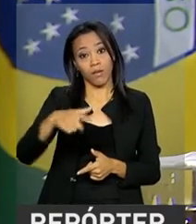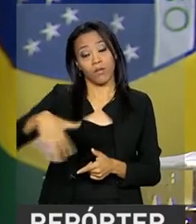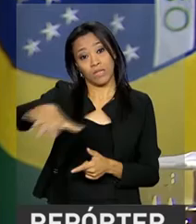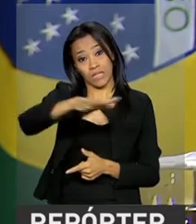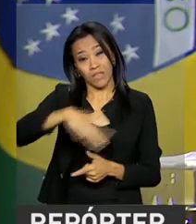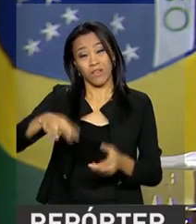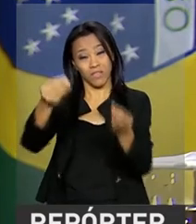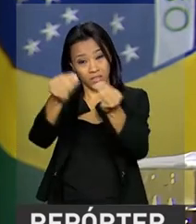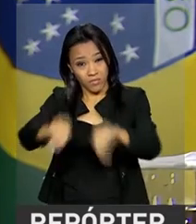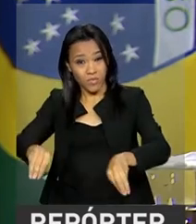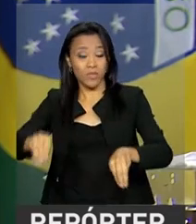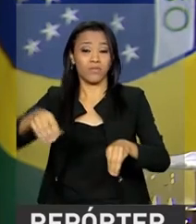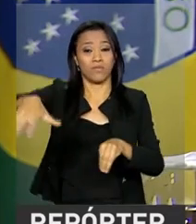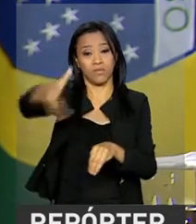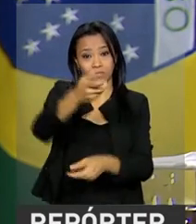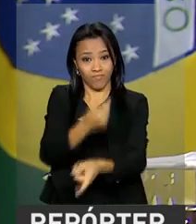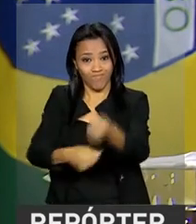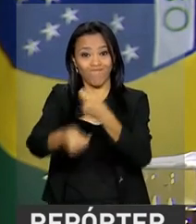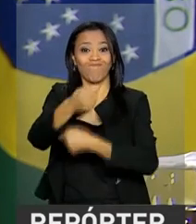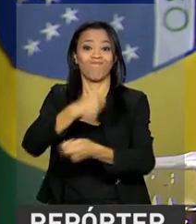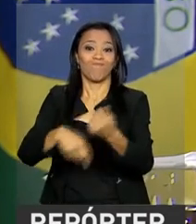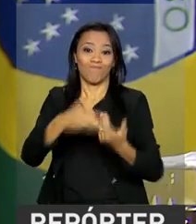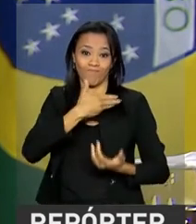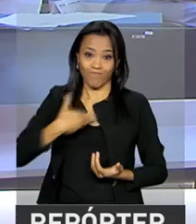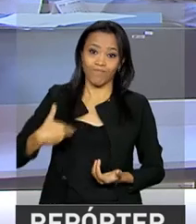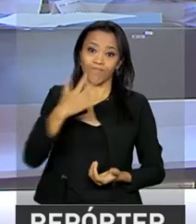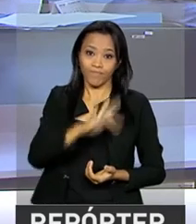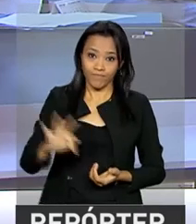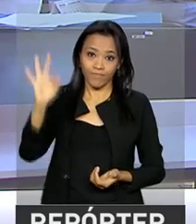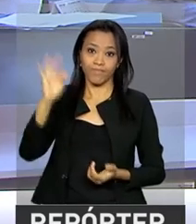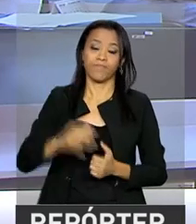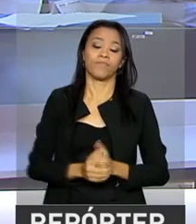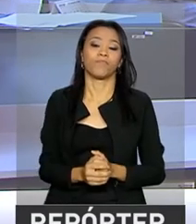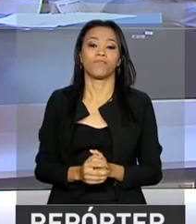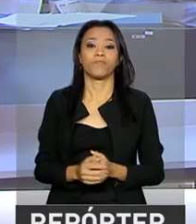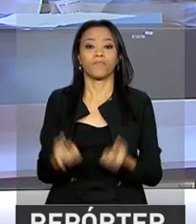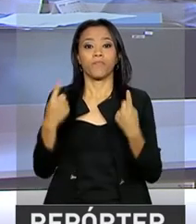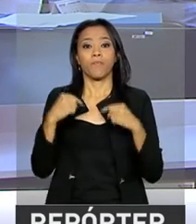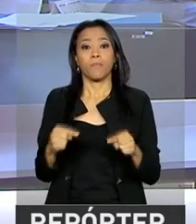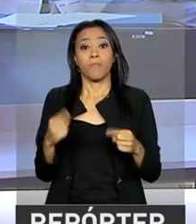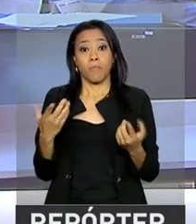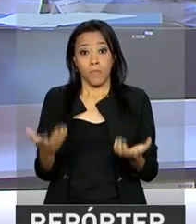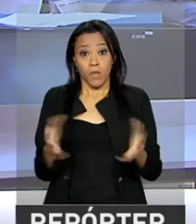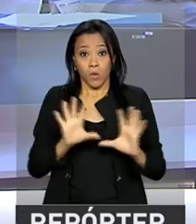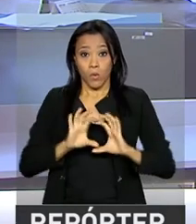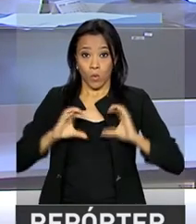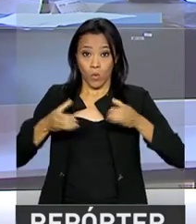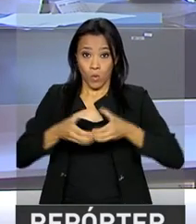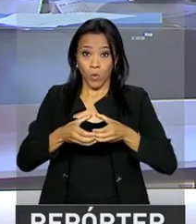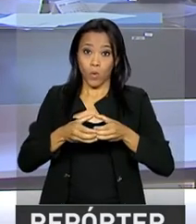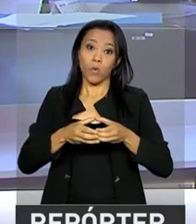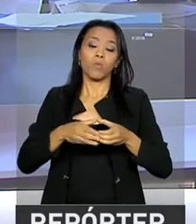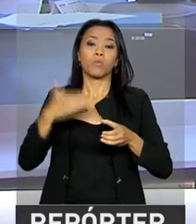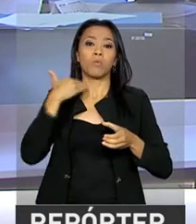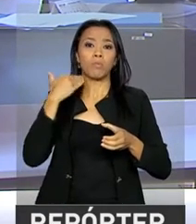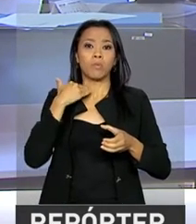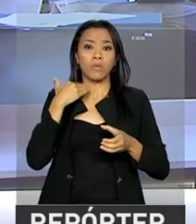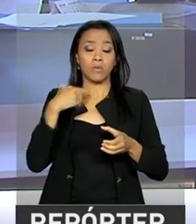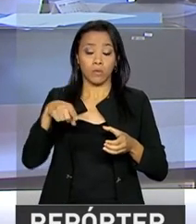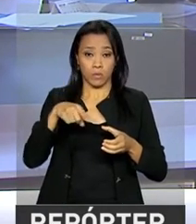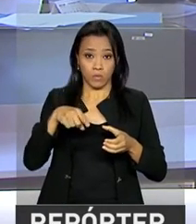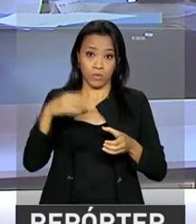desastroso para o governo federal e olha o comitê de política monetária do banco central copom